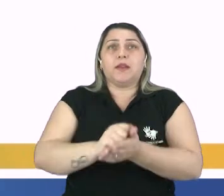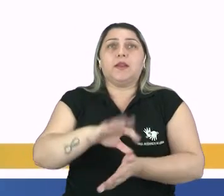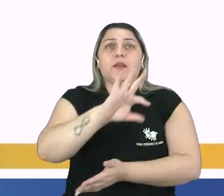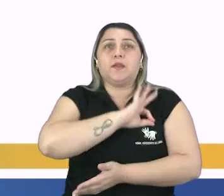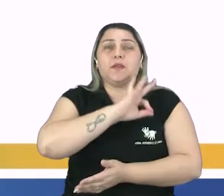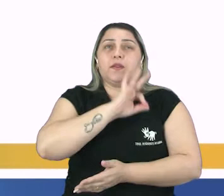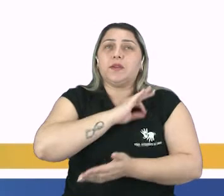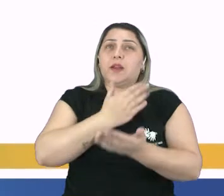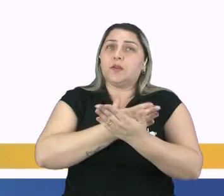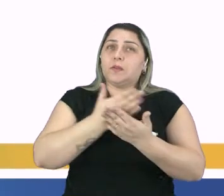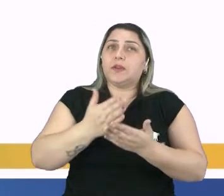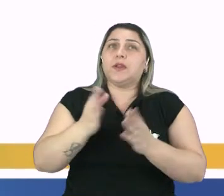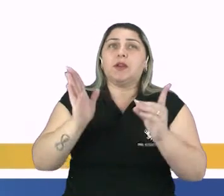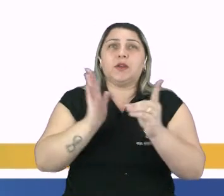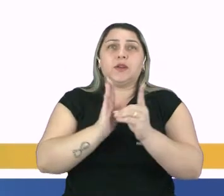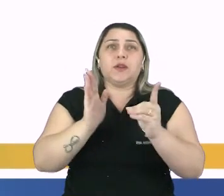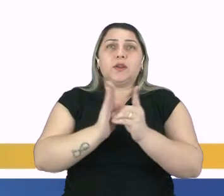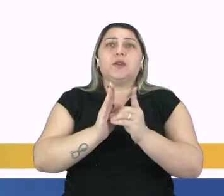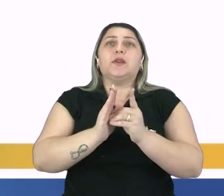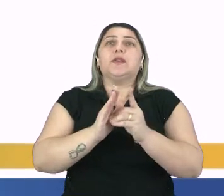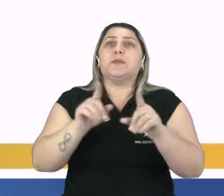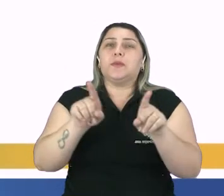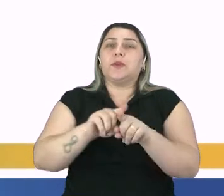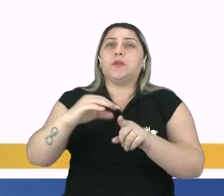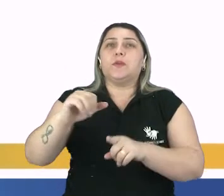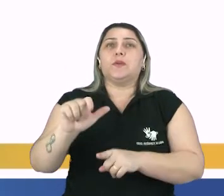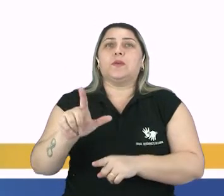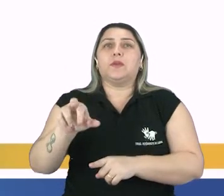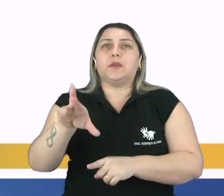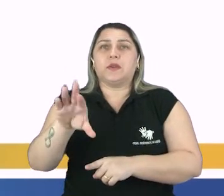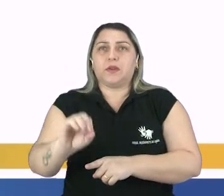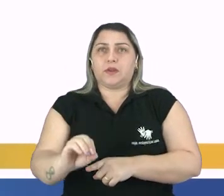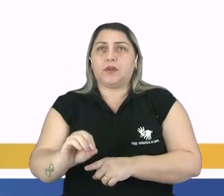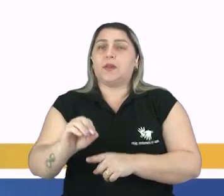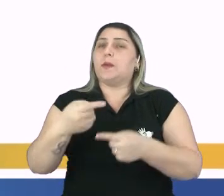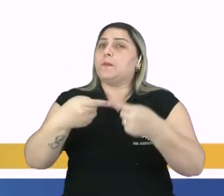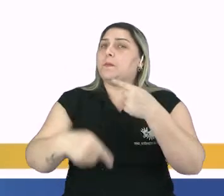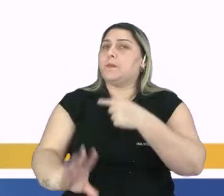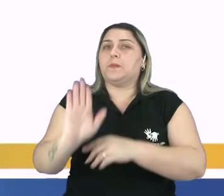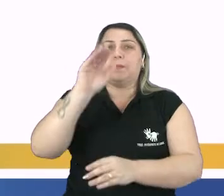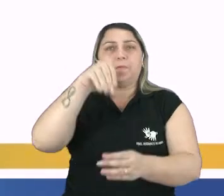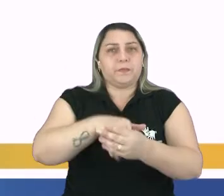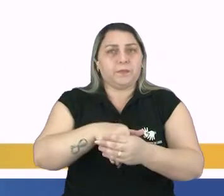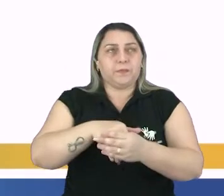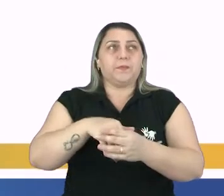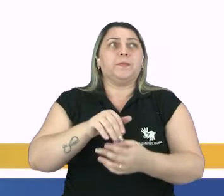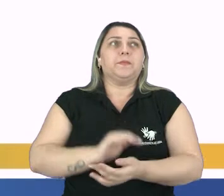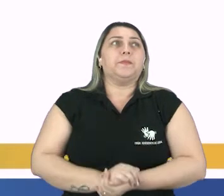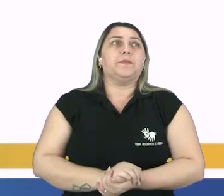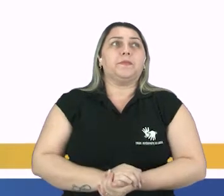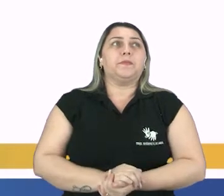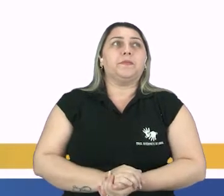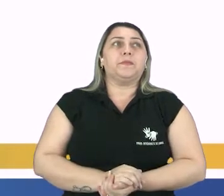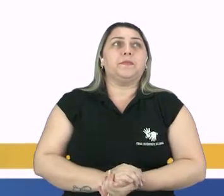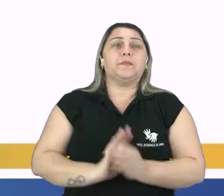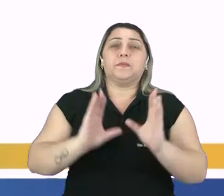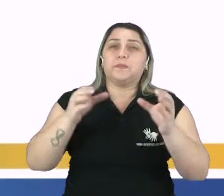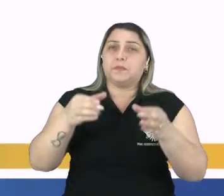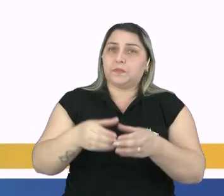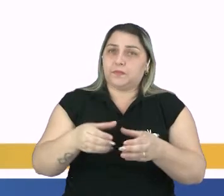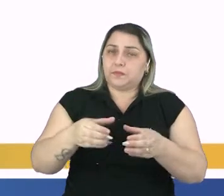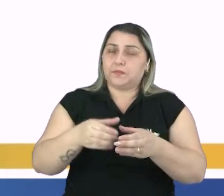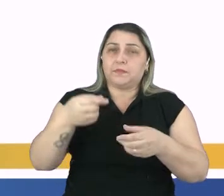soldados iniciantes, indígenas e integrantes do clero estavam impedidos de votar. Todos esses grupos